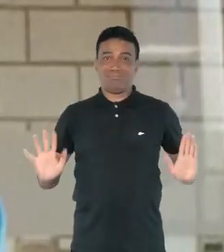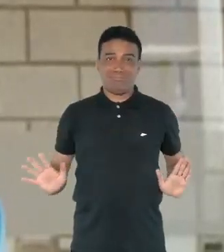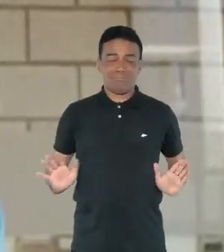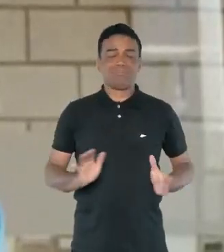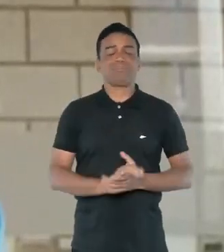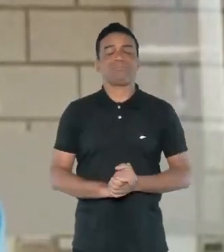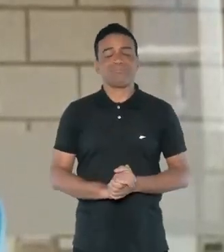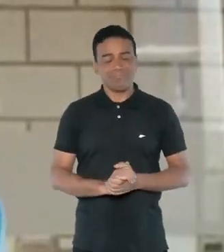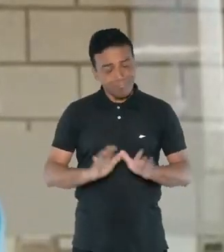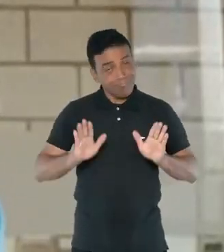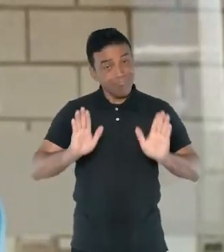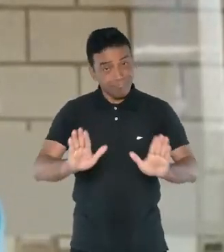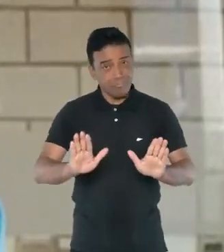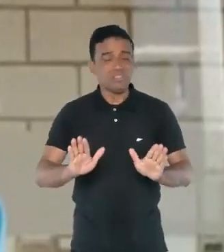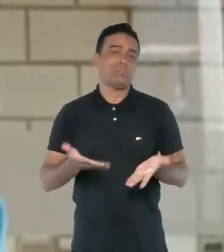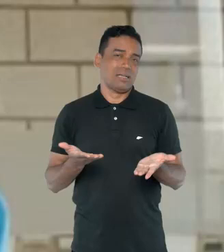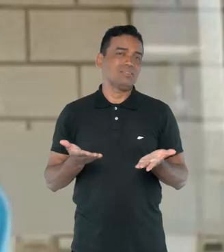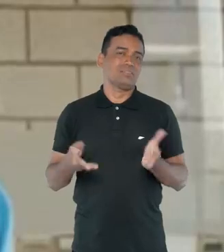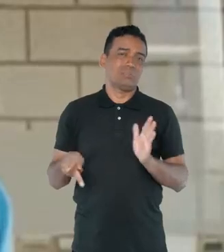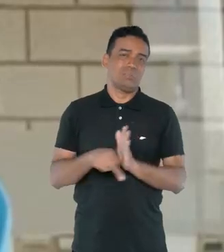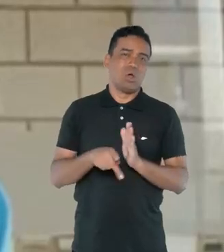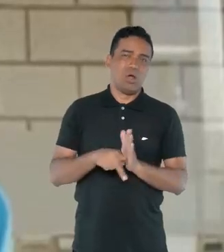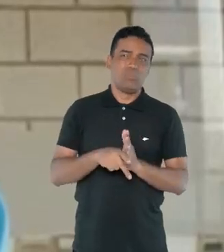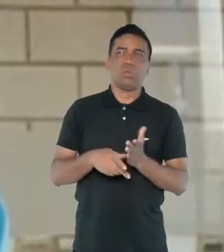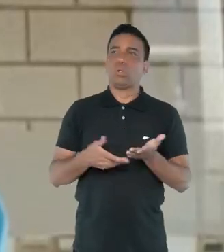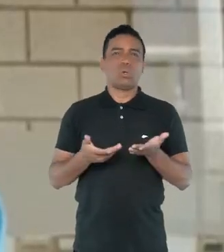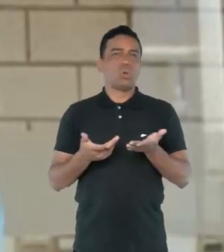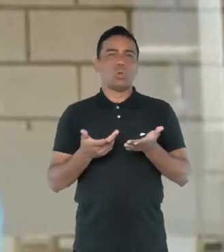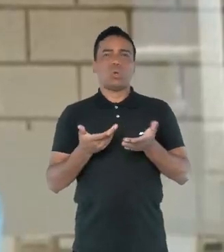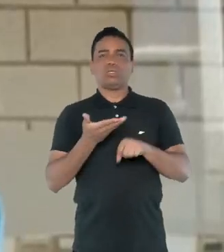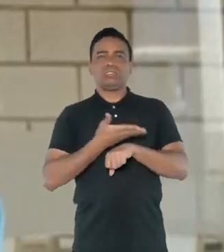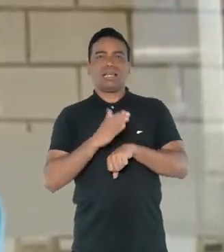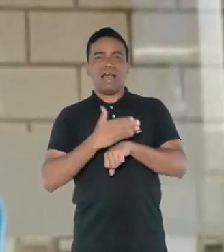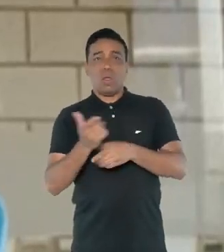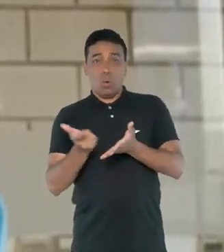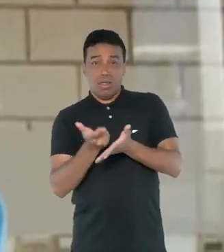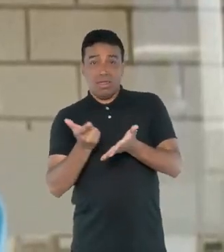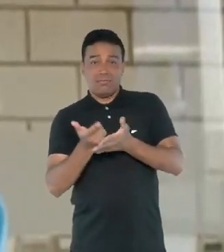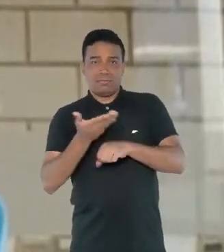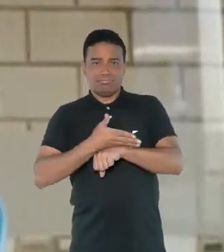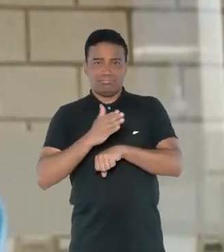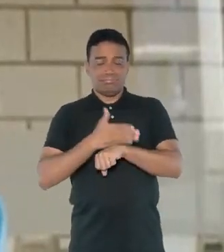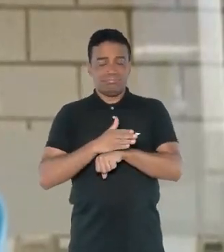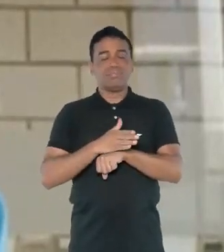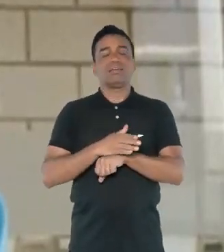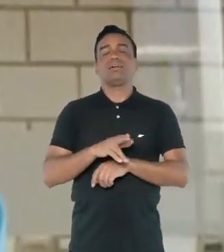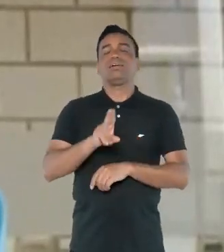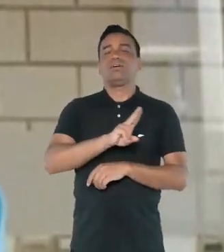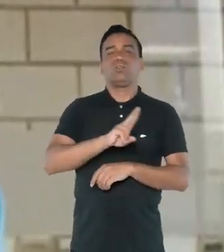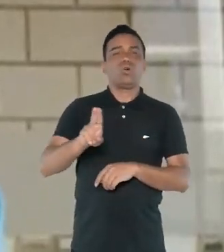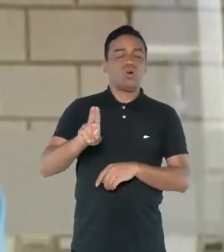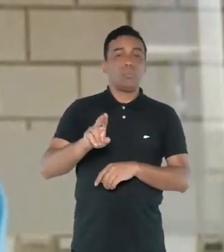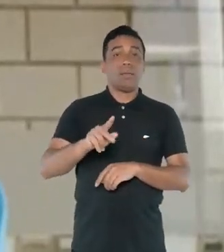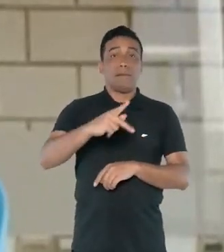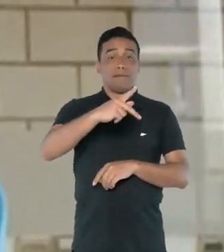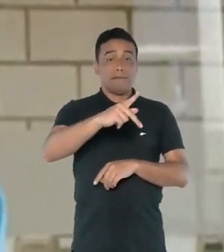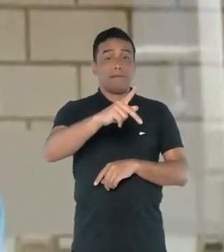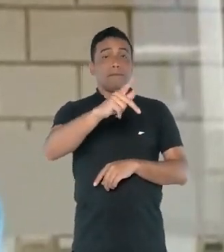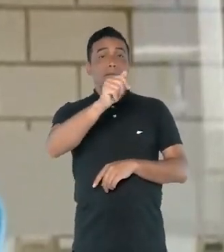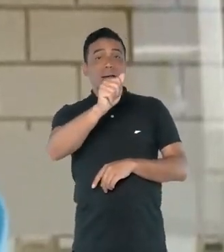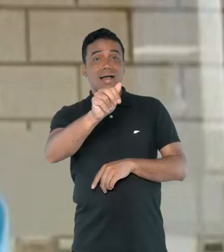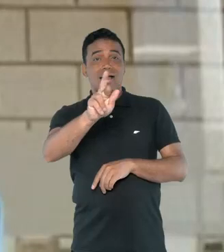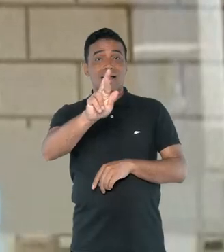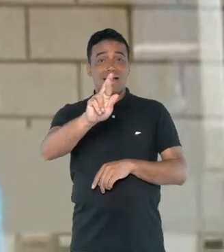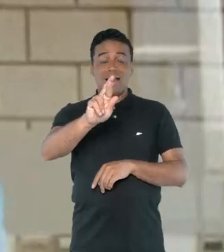Entretanto, entre os seus ensaios, um deles, chamado Do Padrão do